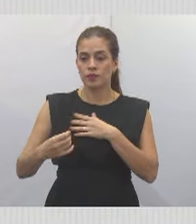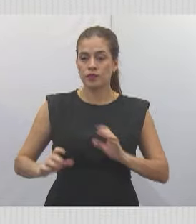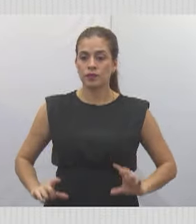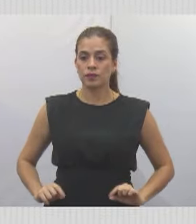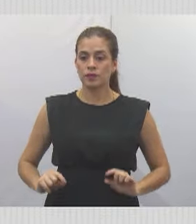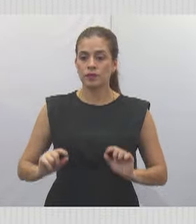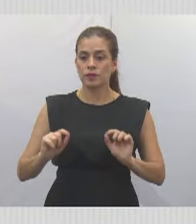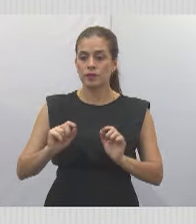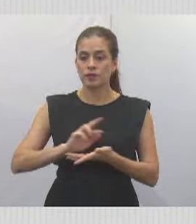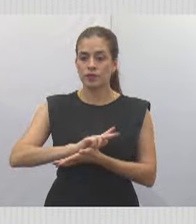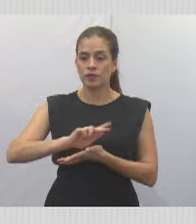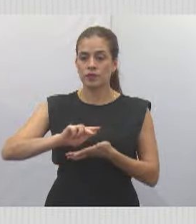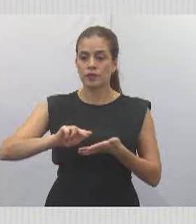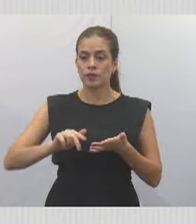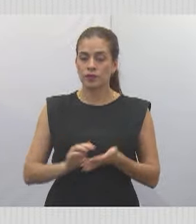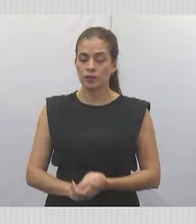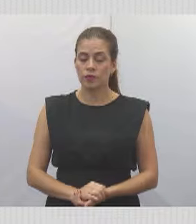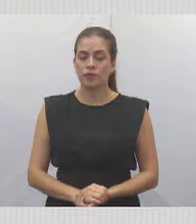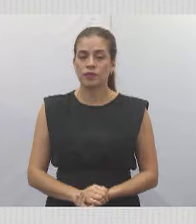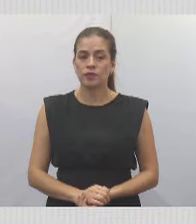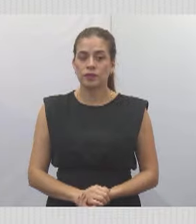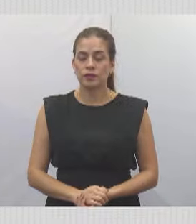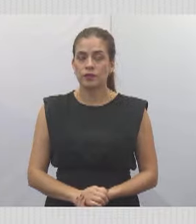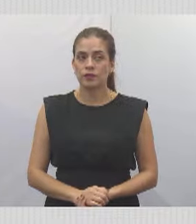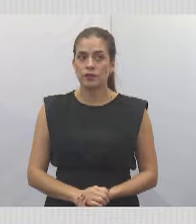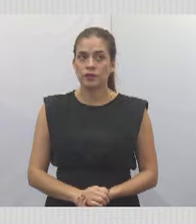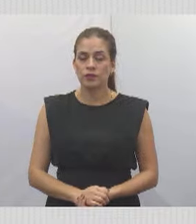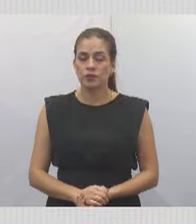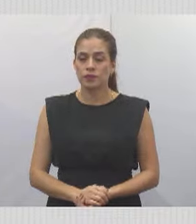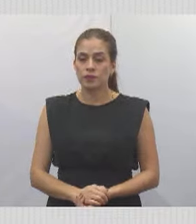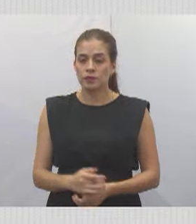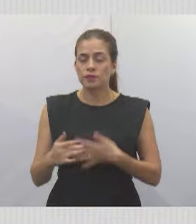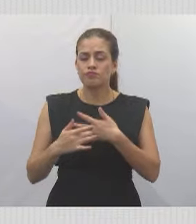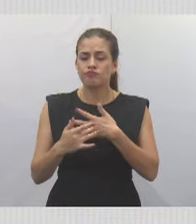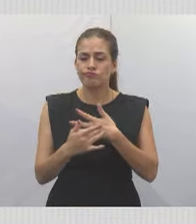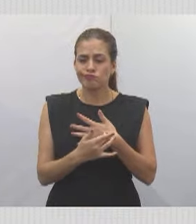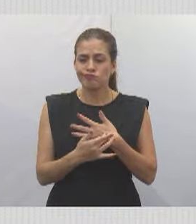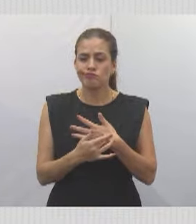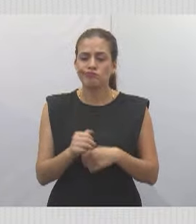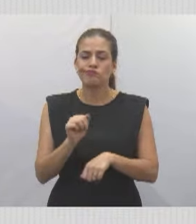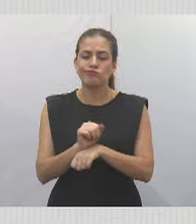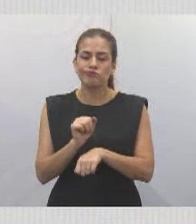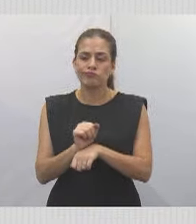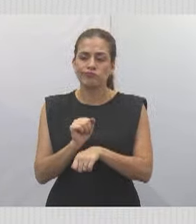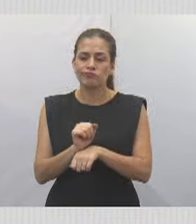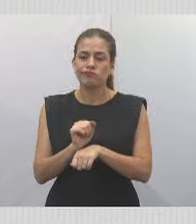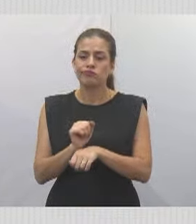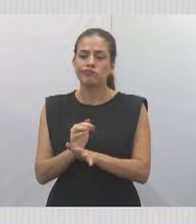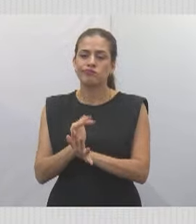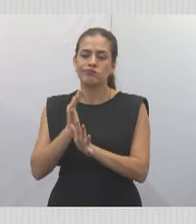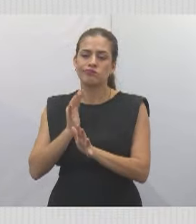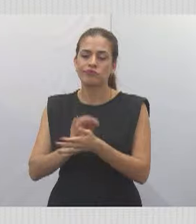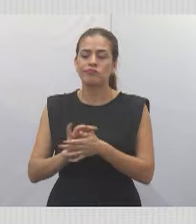Nos exames com demanda reprimida, né, conforme havia falado, ainda nos oftalmológicos, mapeamento de retina, ultrassonografia de globo ocular,